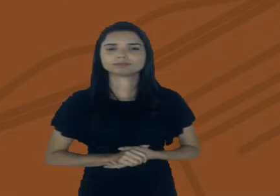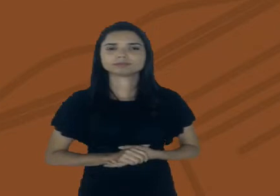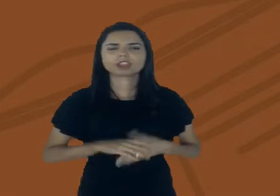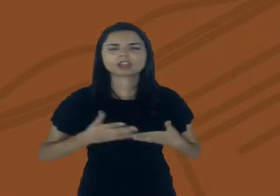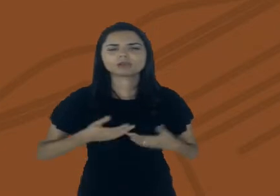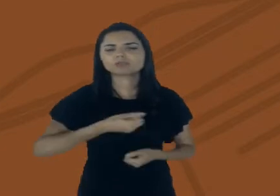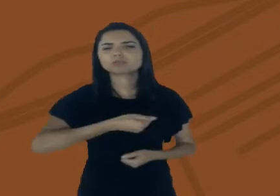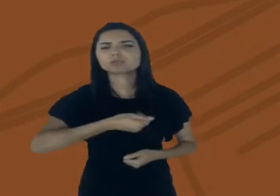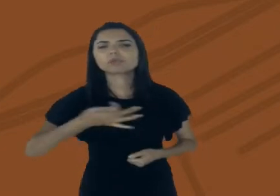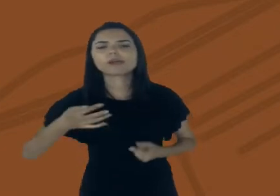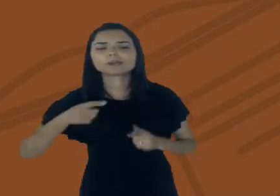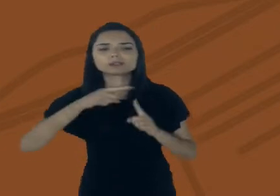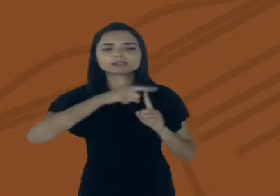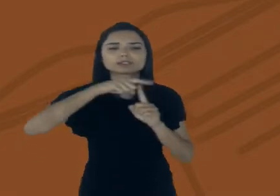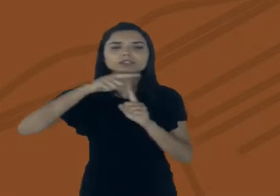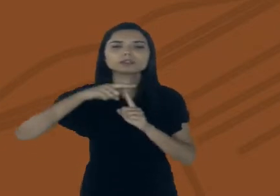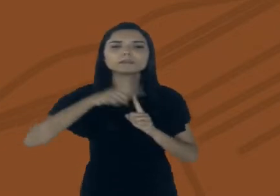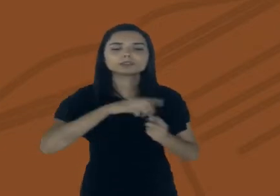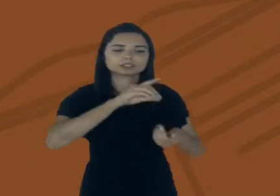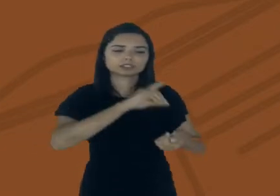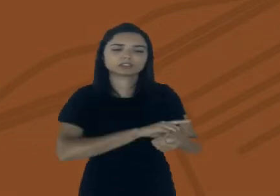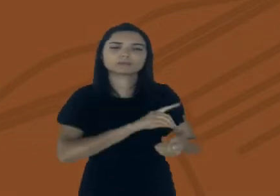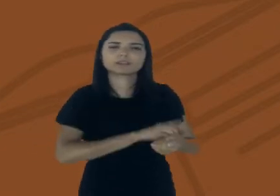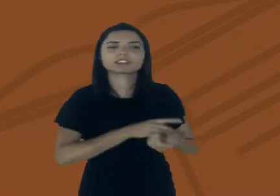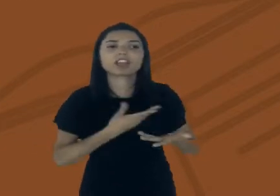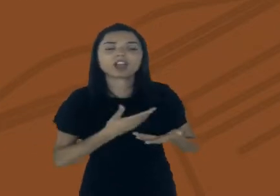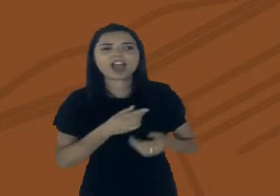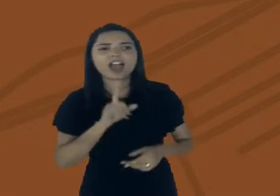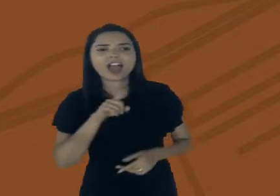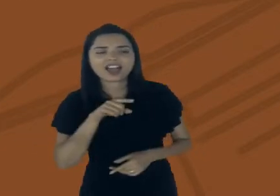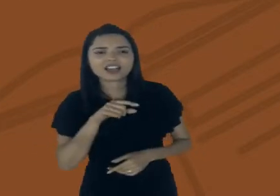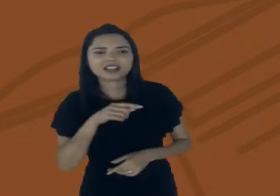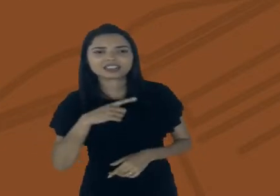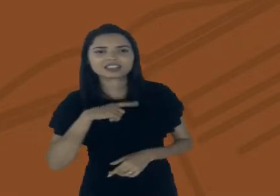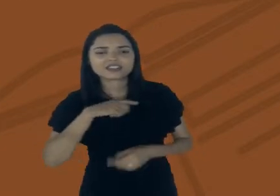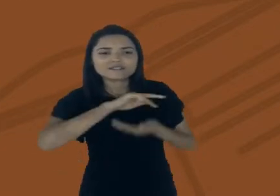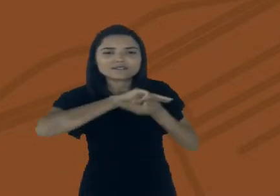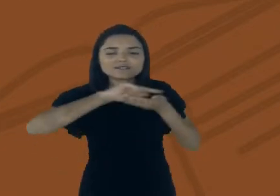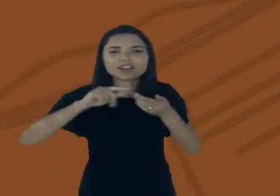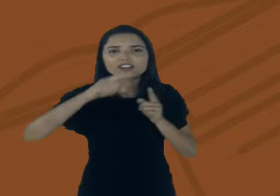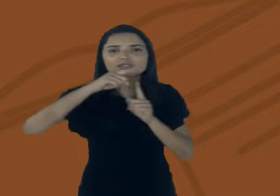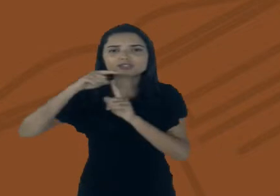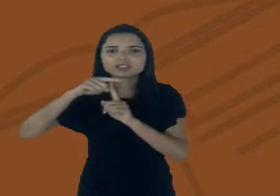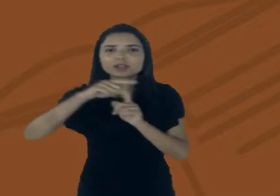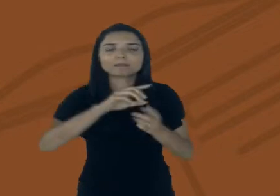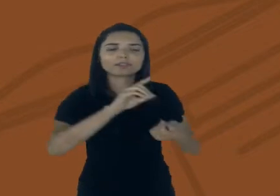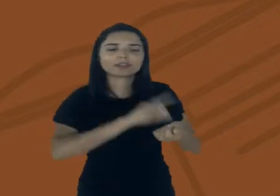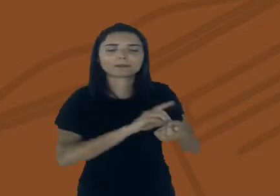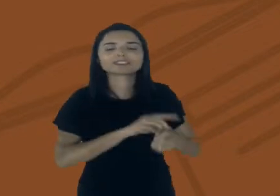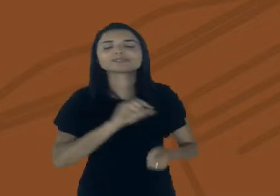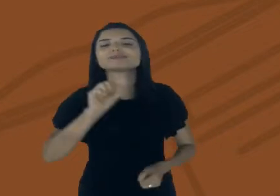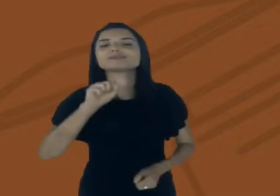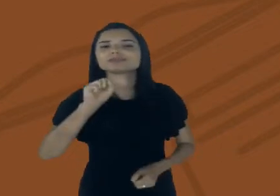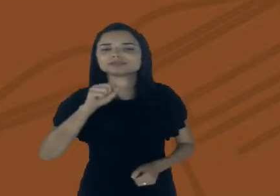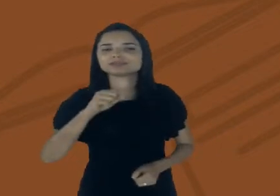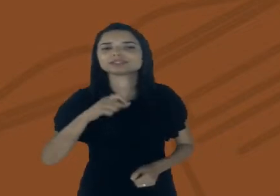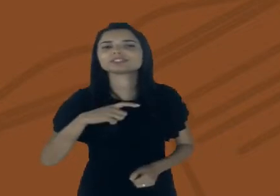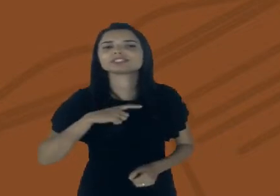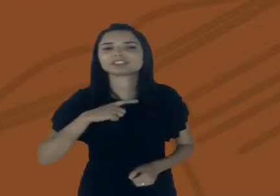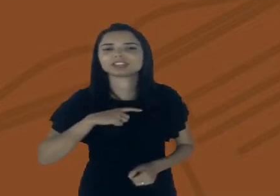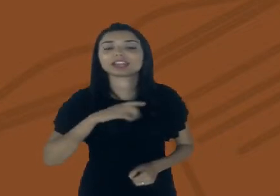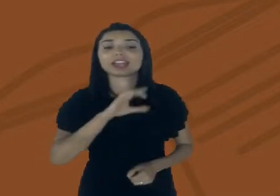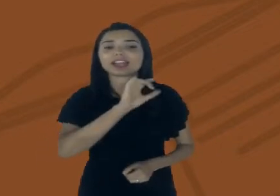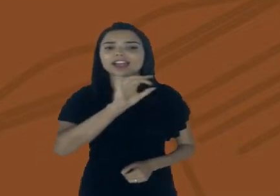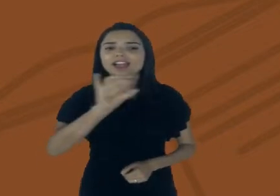quais são os tipos de diabetes? Eita, professor, então não só tem um tipo de diabetes? Não. Tem alguns tipos de diabetes e cada